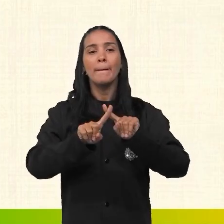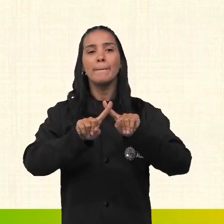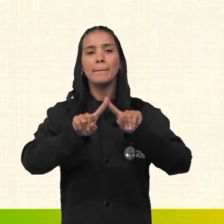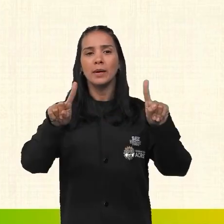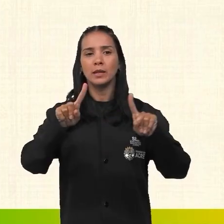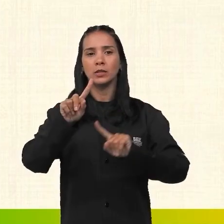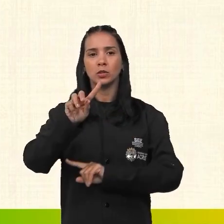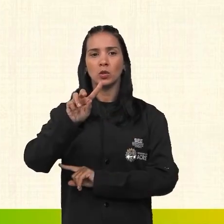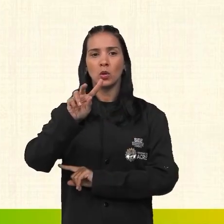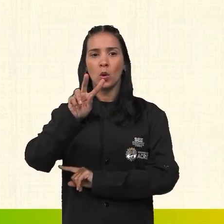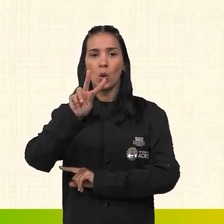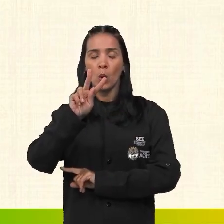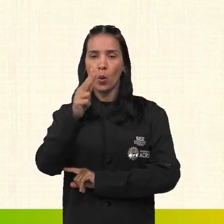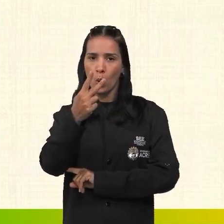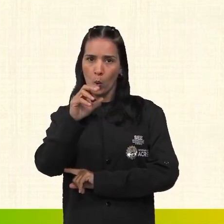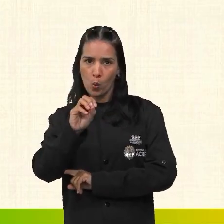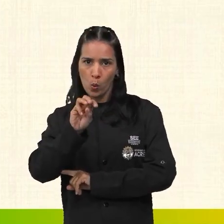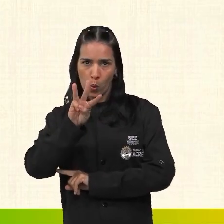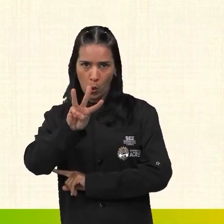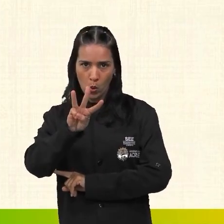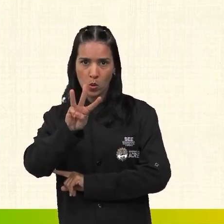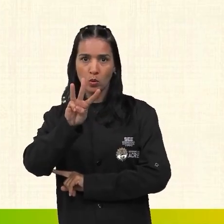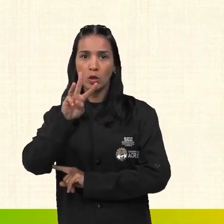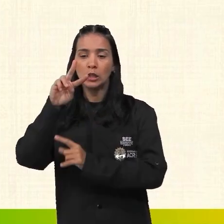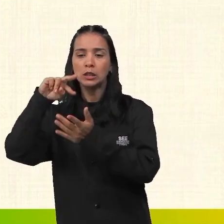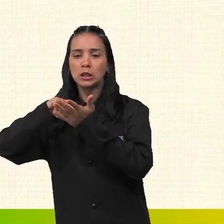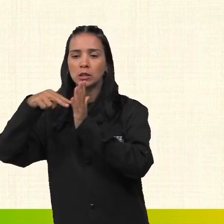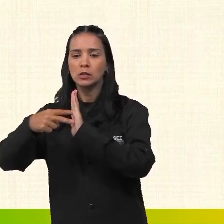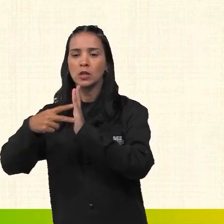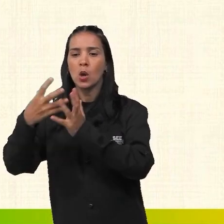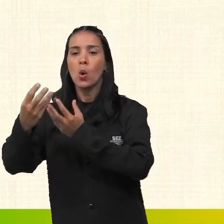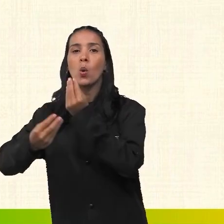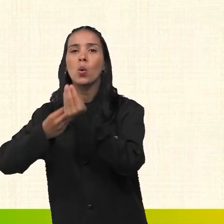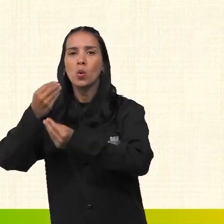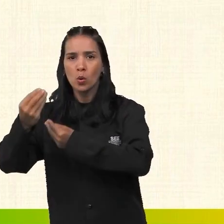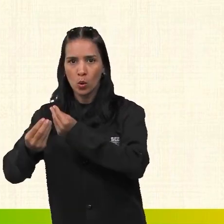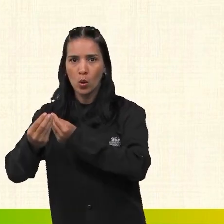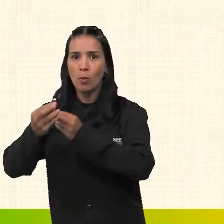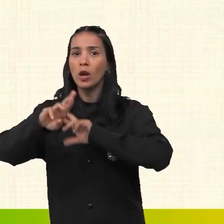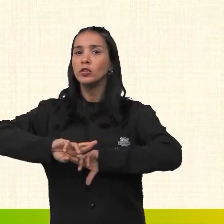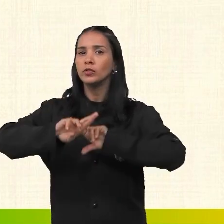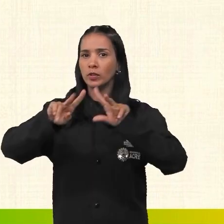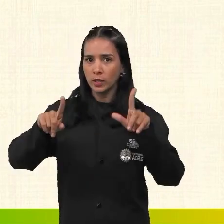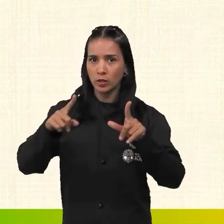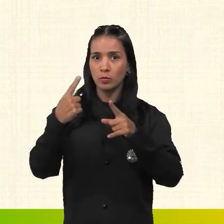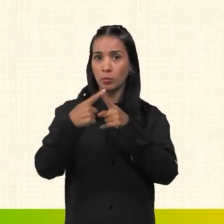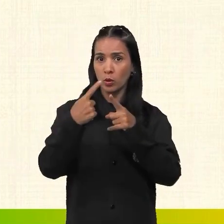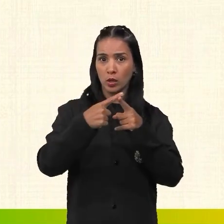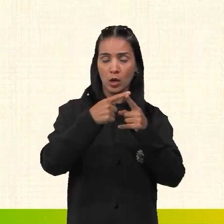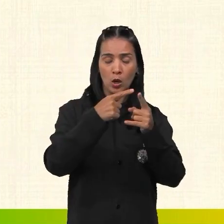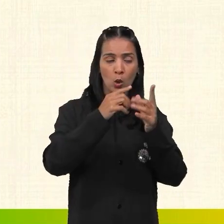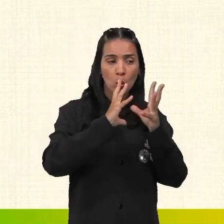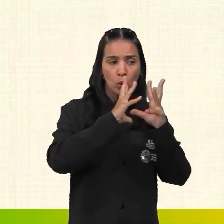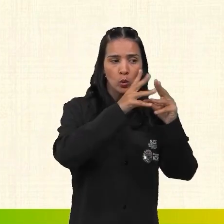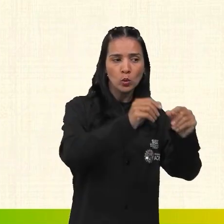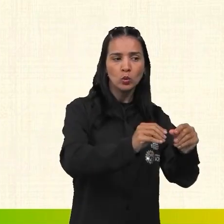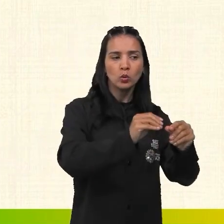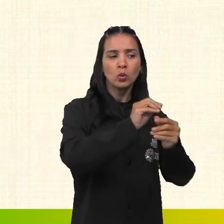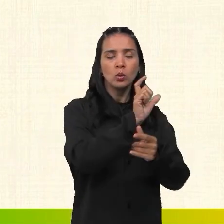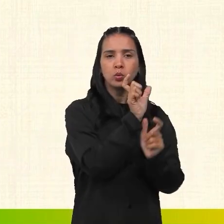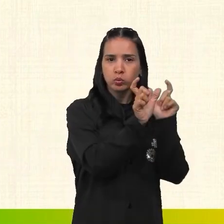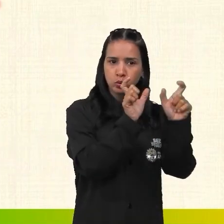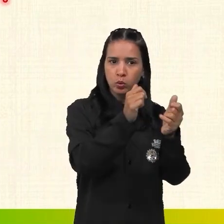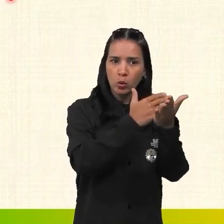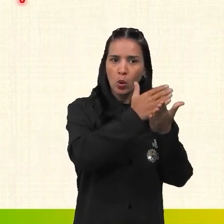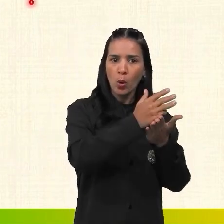que significa como, todas as palavras começam com W8 ou WH e por isso